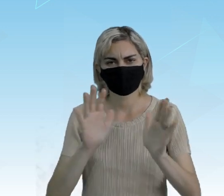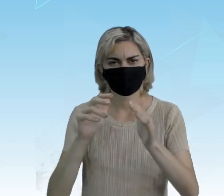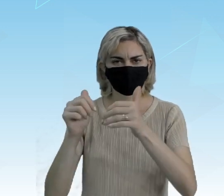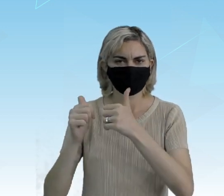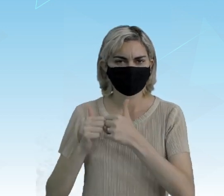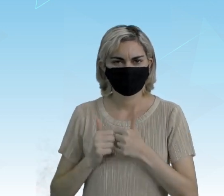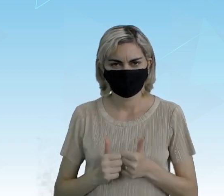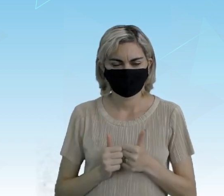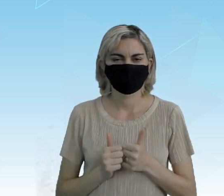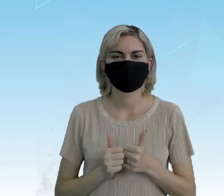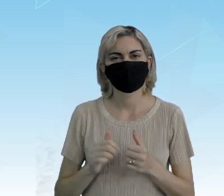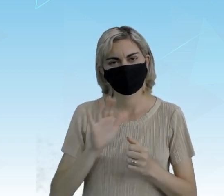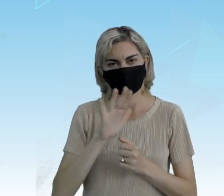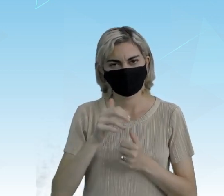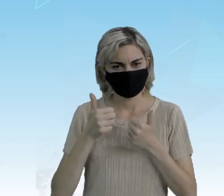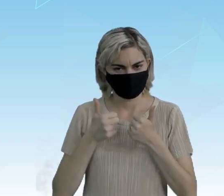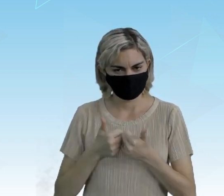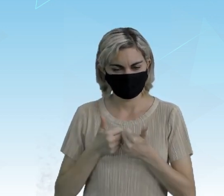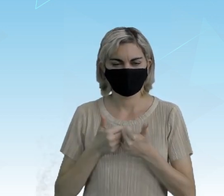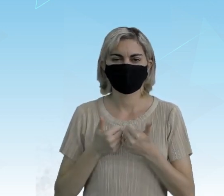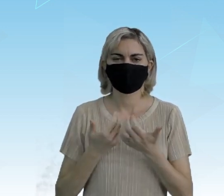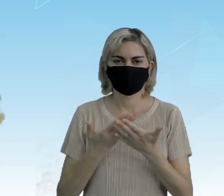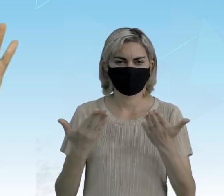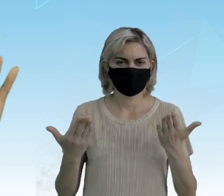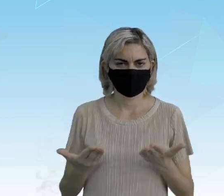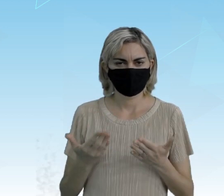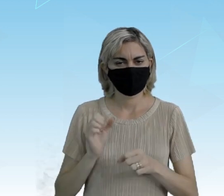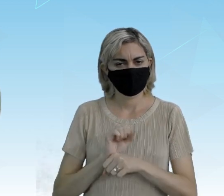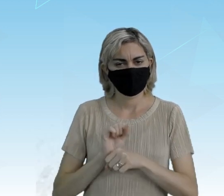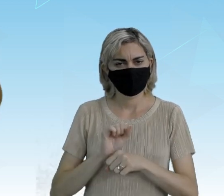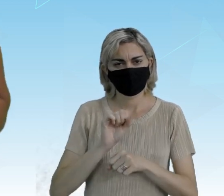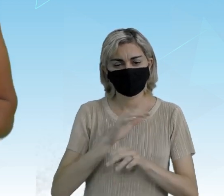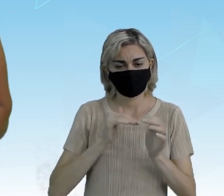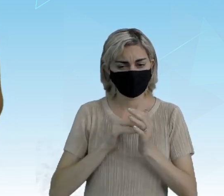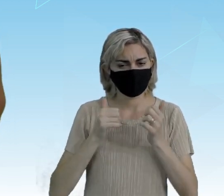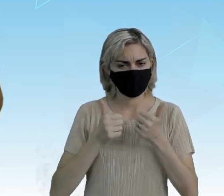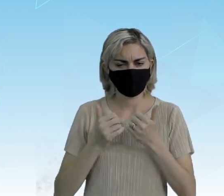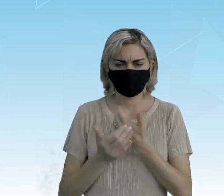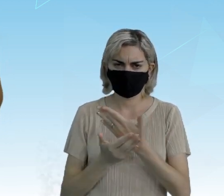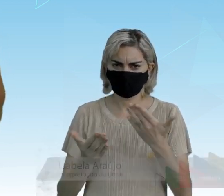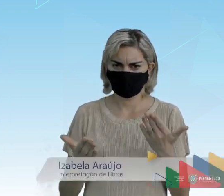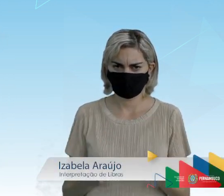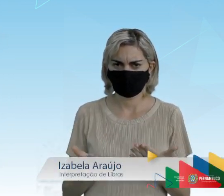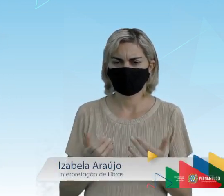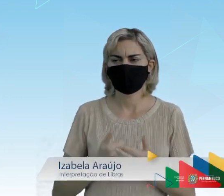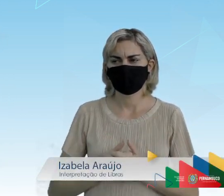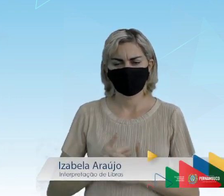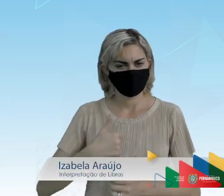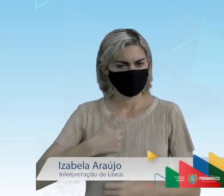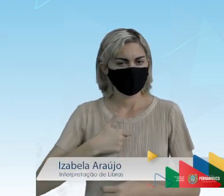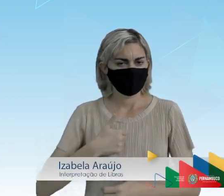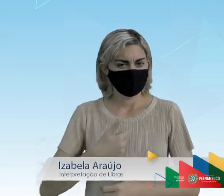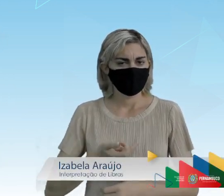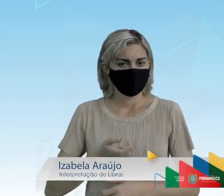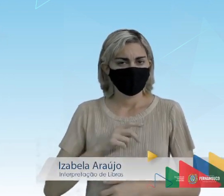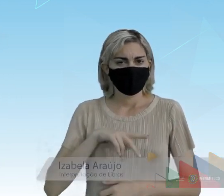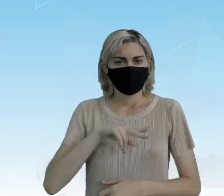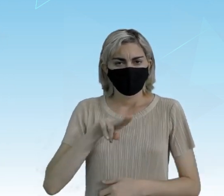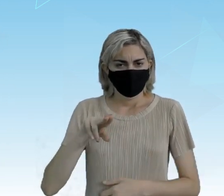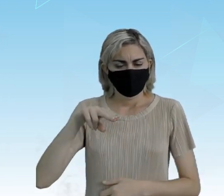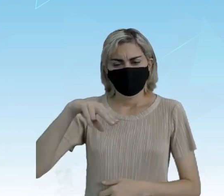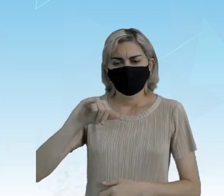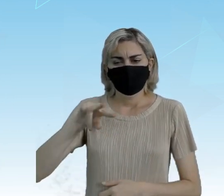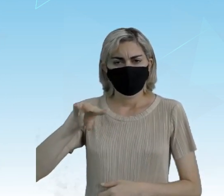Oi, pessoal, tudo bem com vocês? Espero que esteja tudo bem com vocês, tá? Eu me chamo